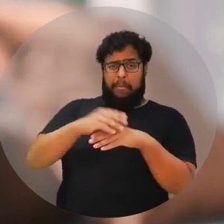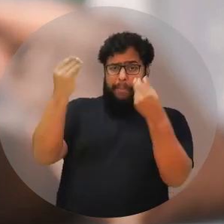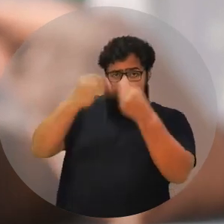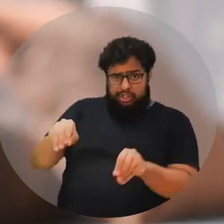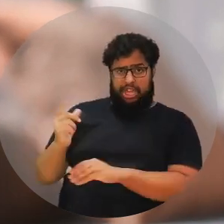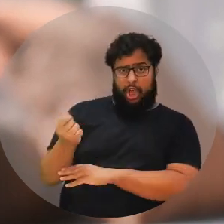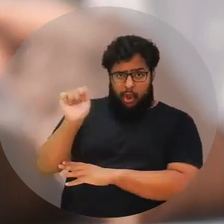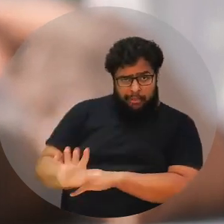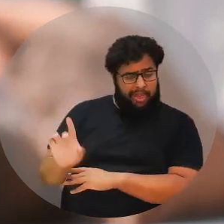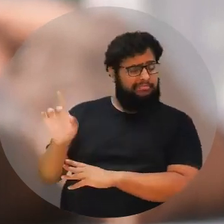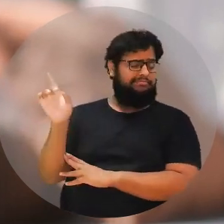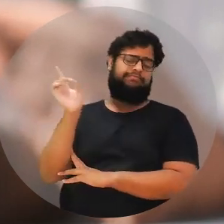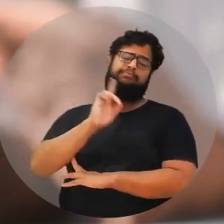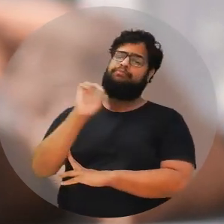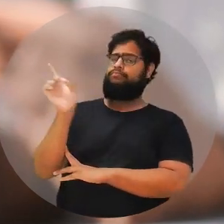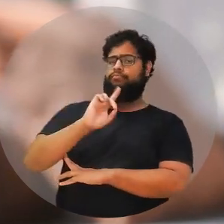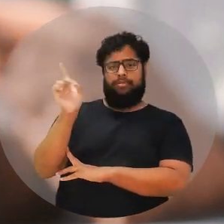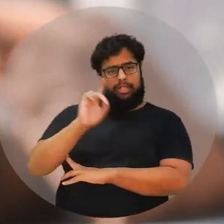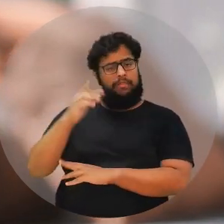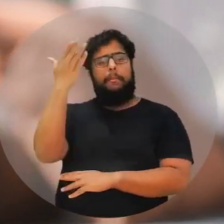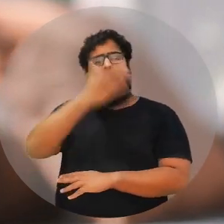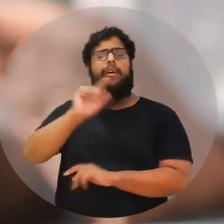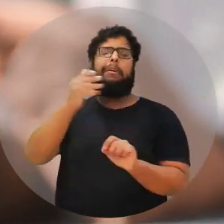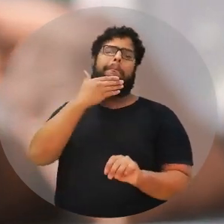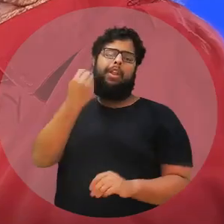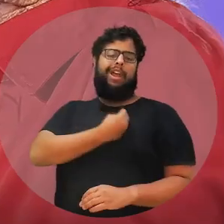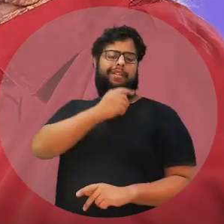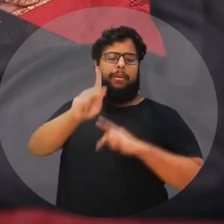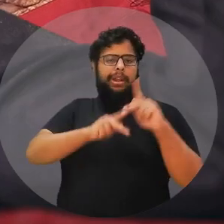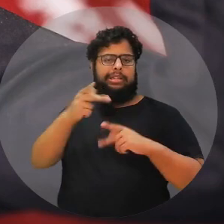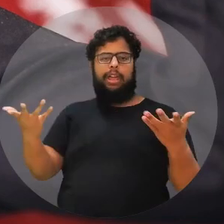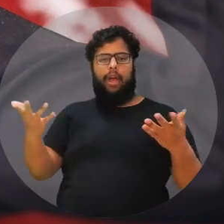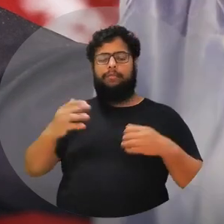não traz a inflação de volta. Nós vamos provar que melhora a vida do povo.